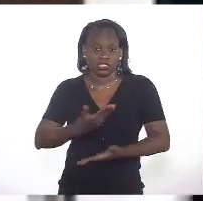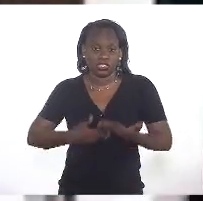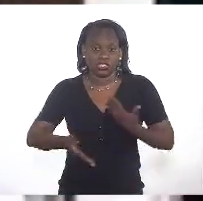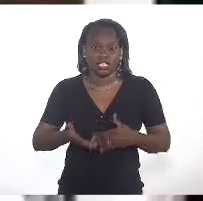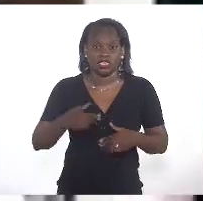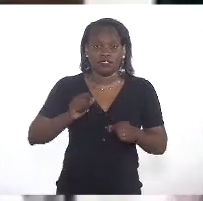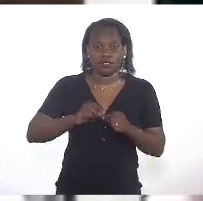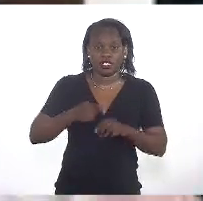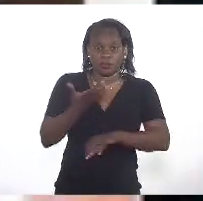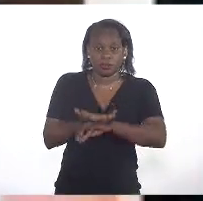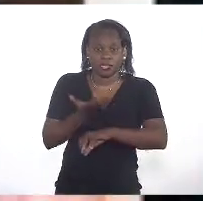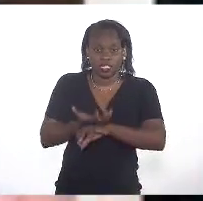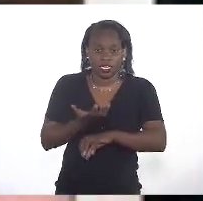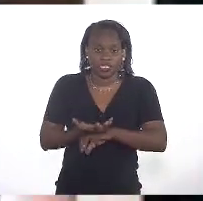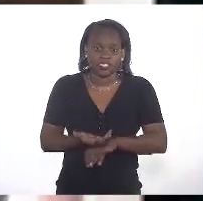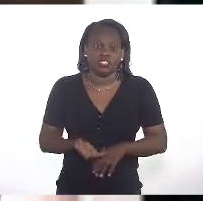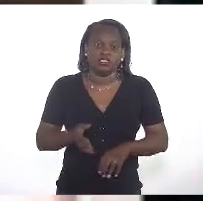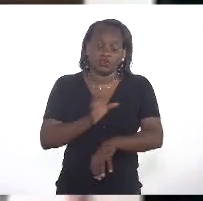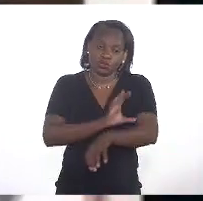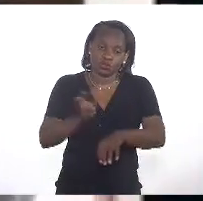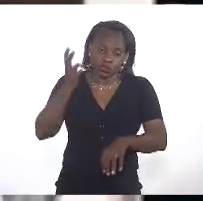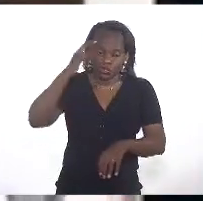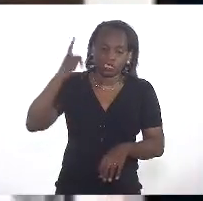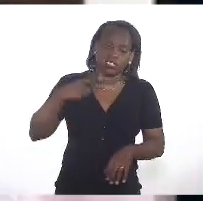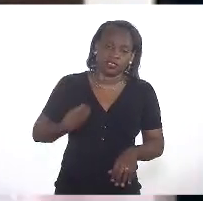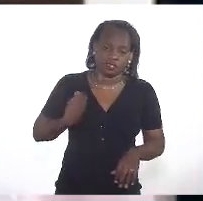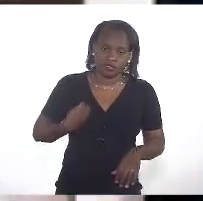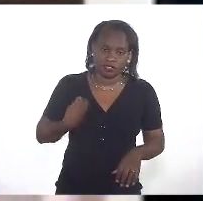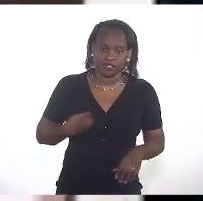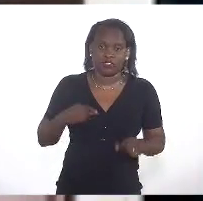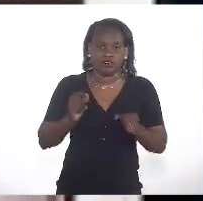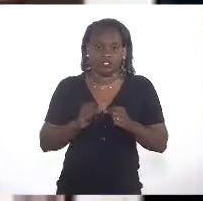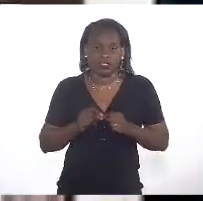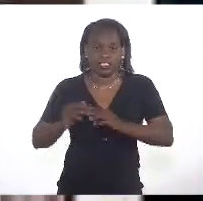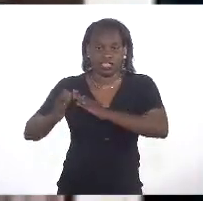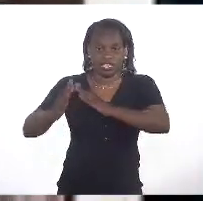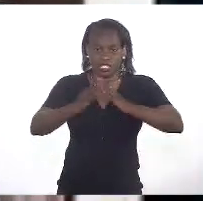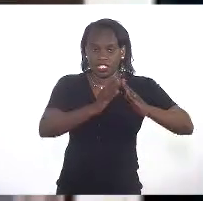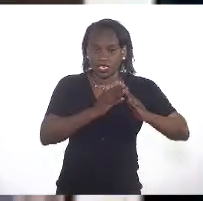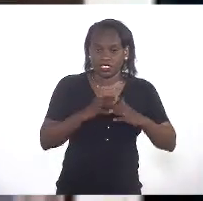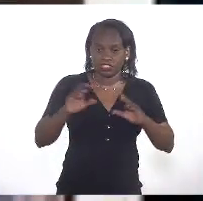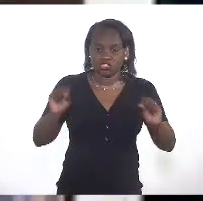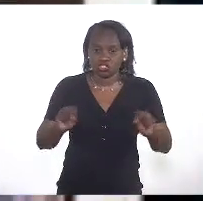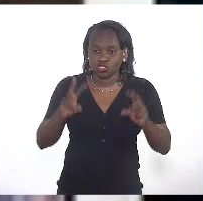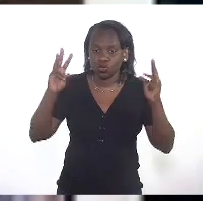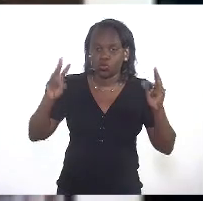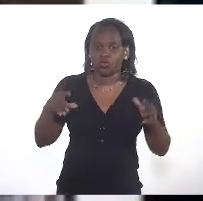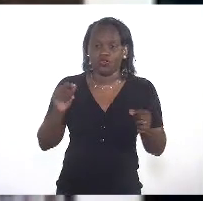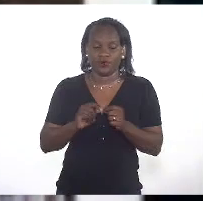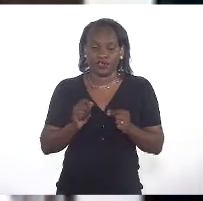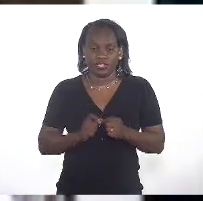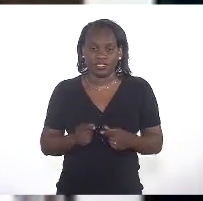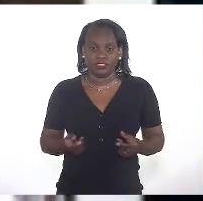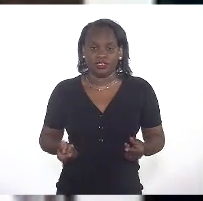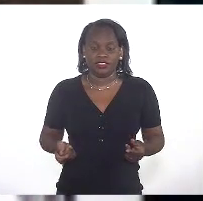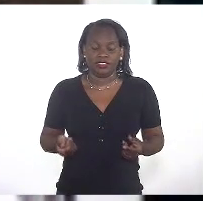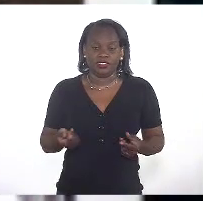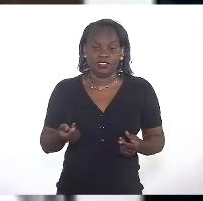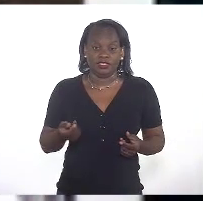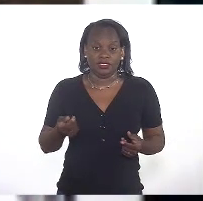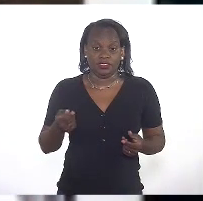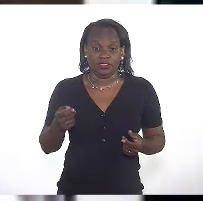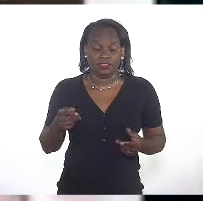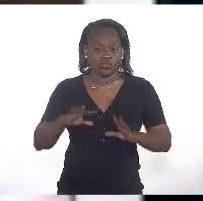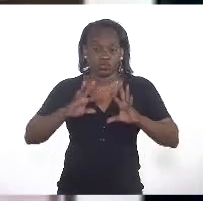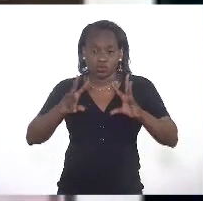nas praças, quando a cultura está presente, que se faz nas casas de espetáculo, se faz